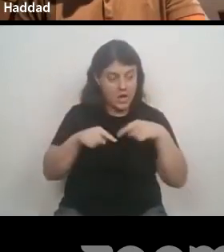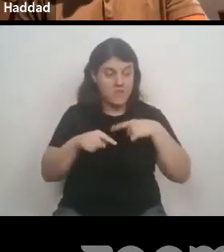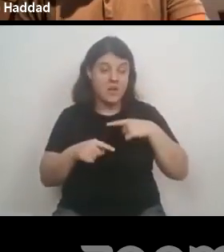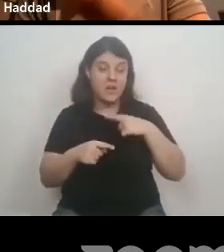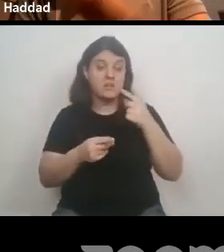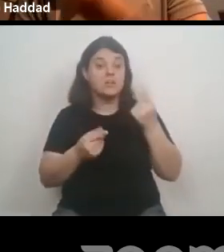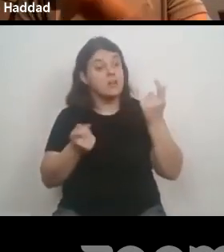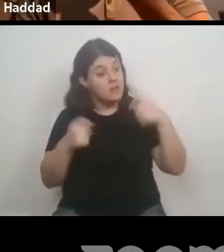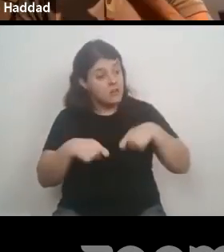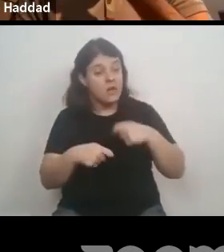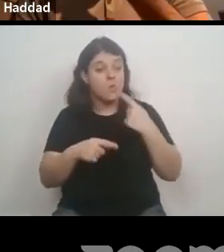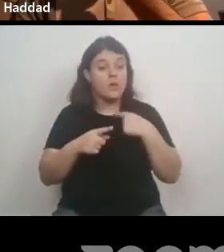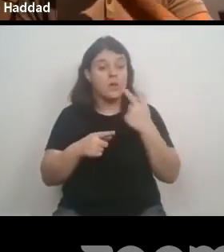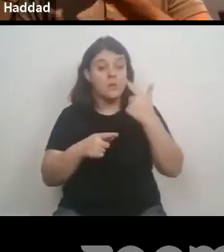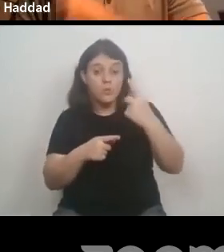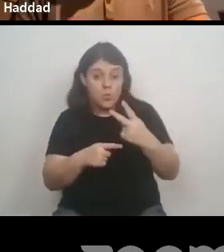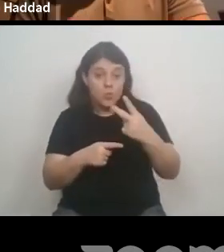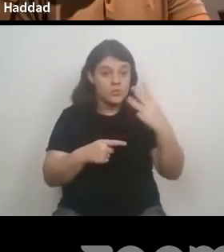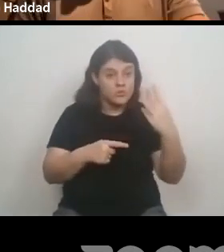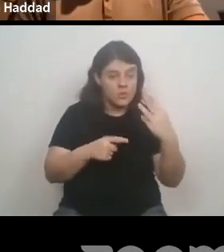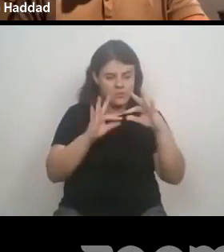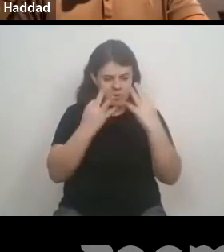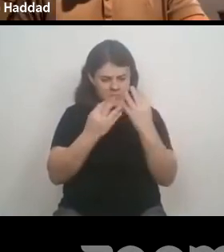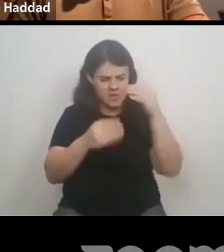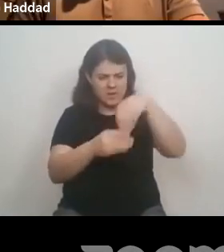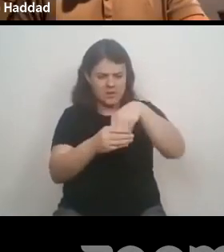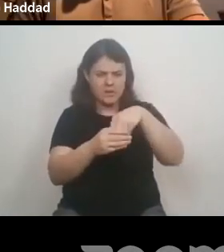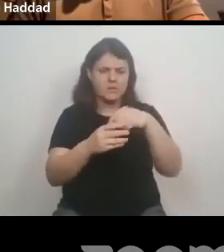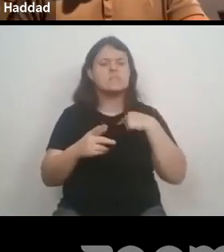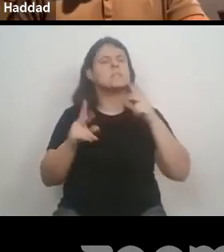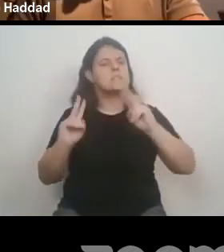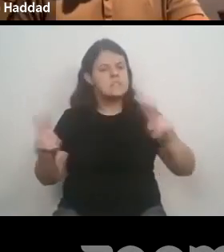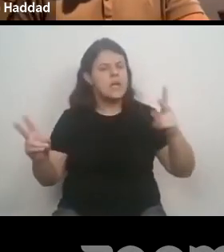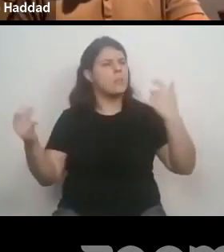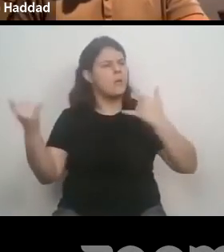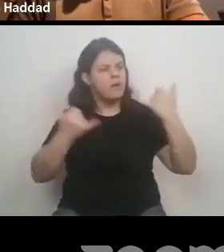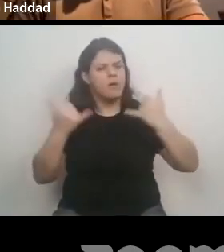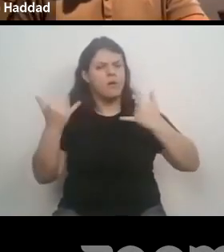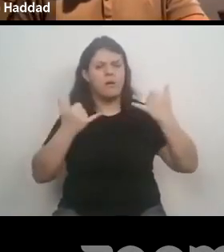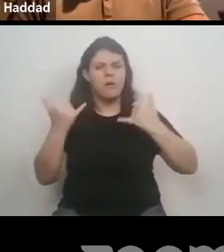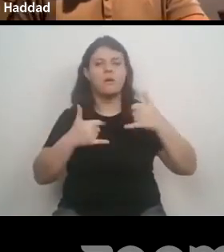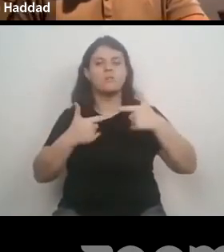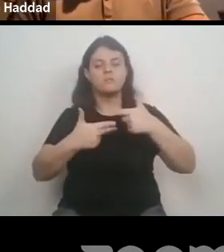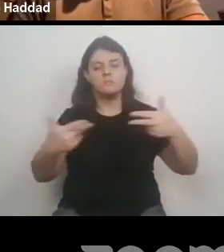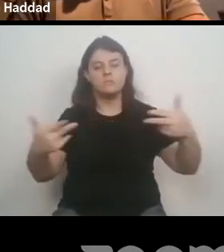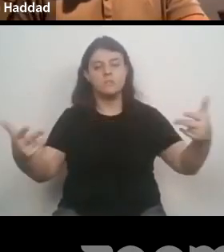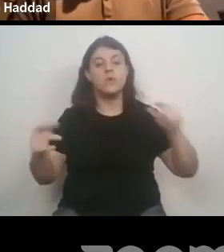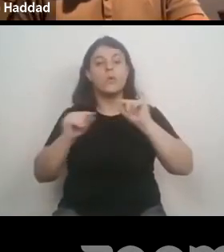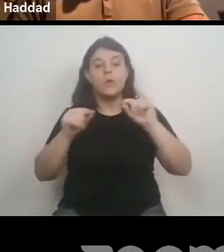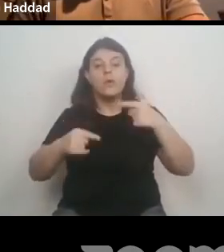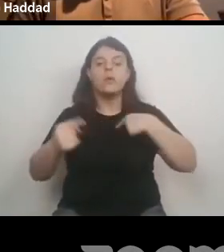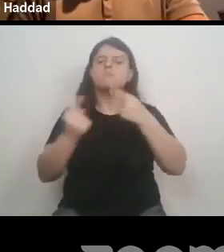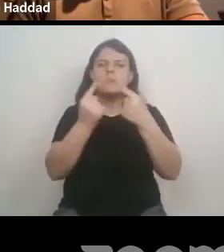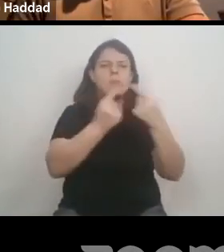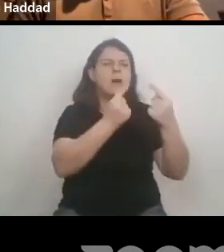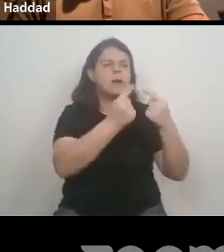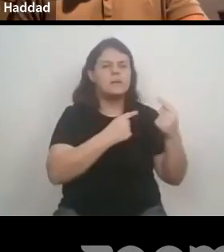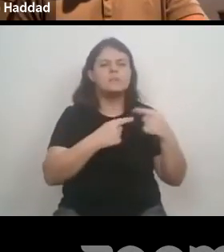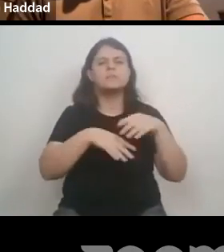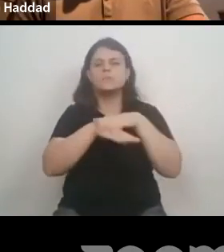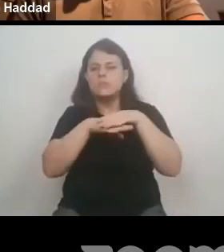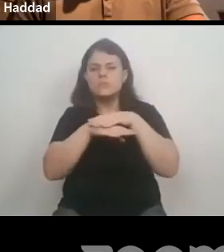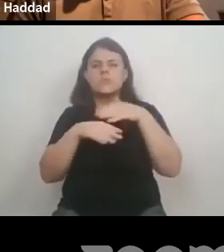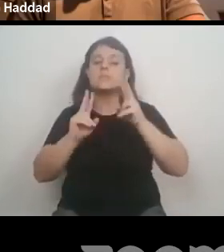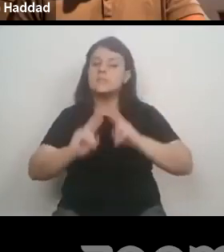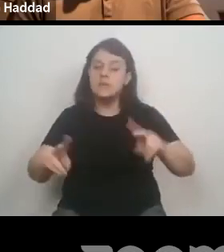menos a oportunidade de pôr mais uma ou duas famílias ali. Então, a gente sempre conviveu com isso, porque o importante para o campo progressista era fazer debate político, né? Essa sempre foi a